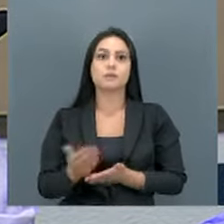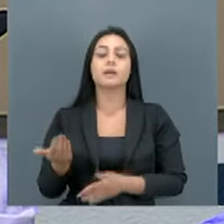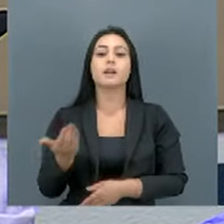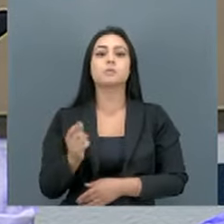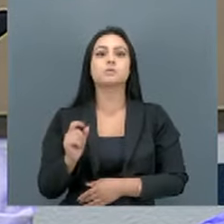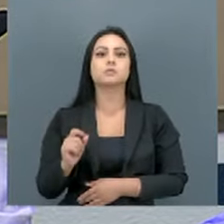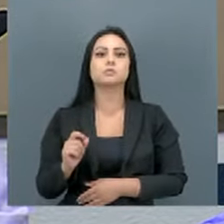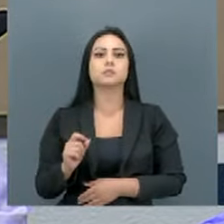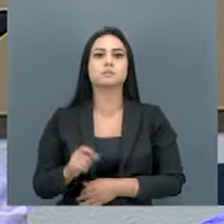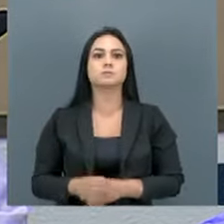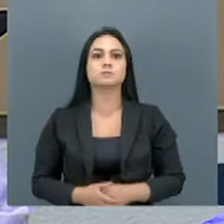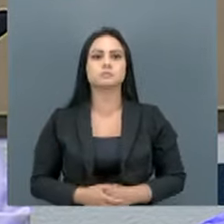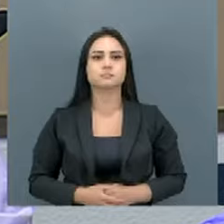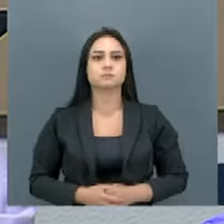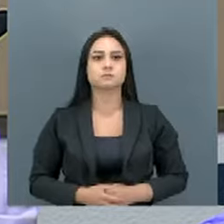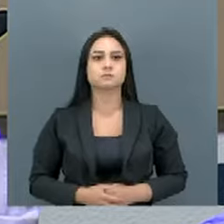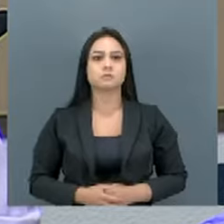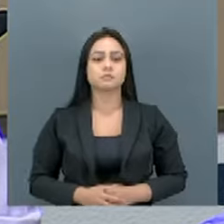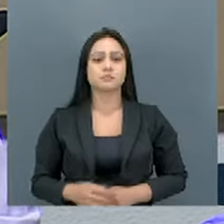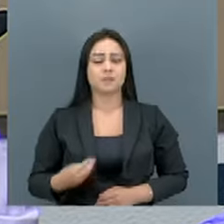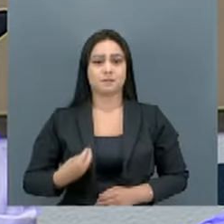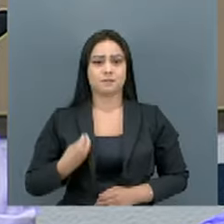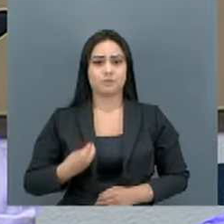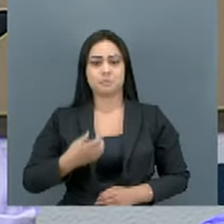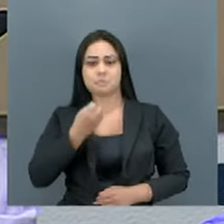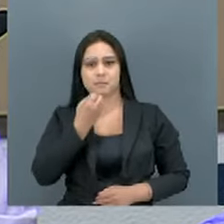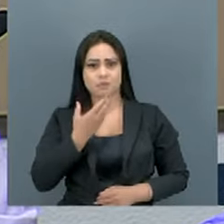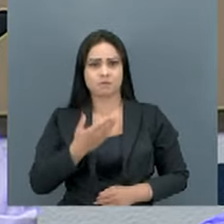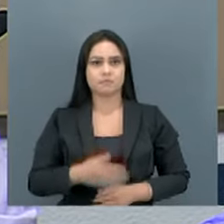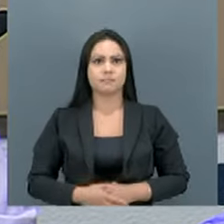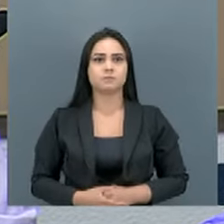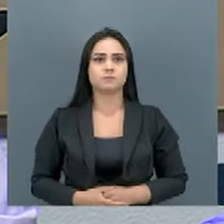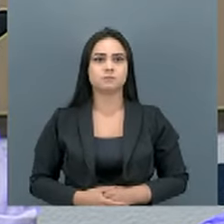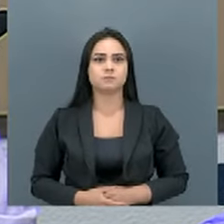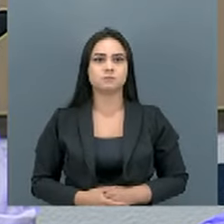Queremos para viver bem.